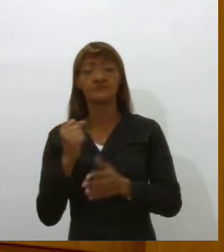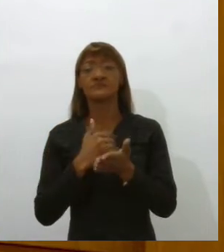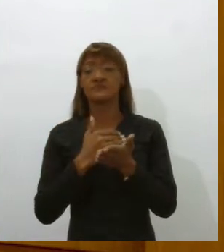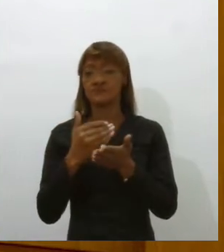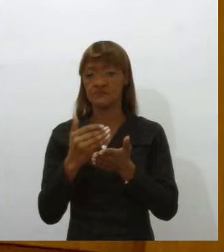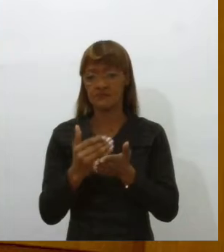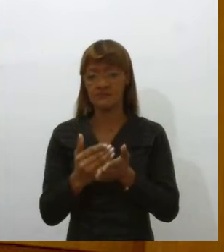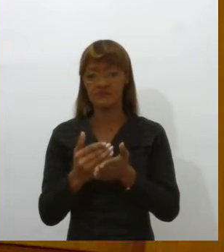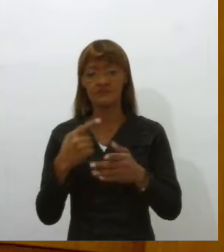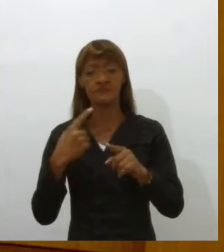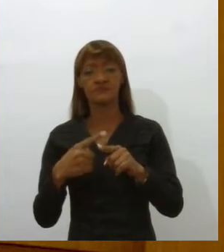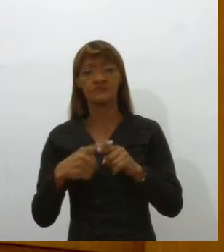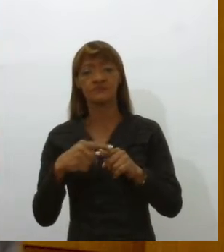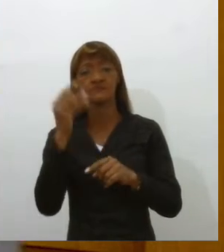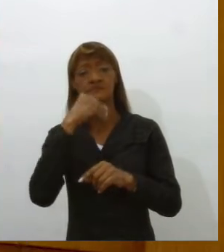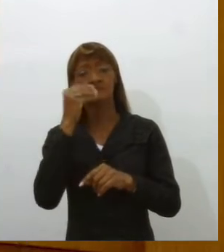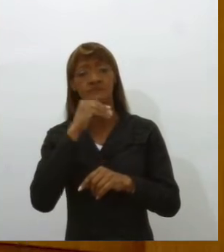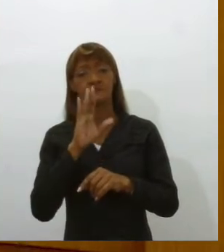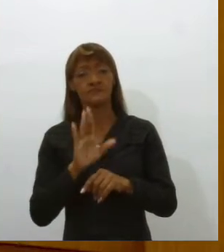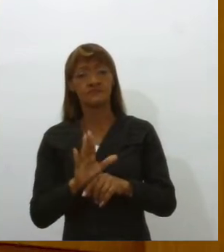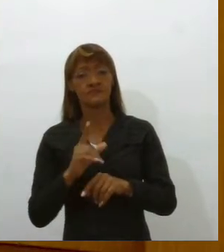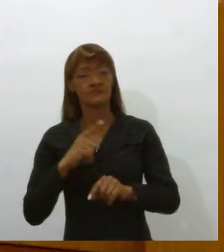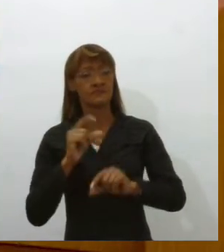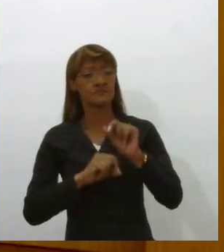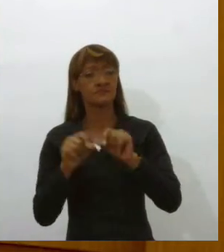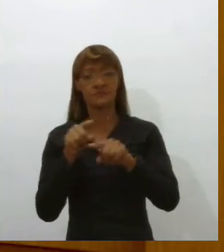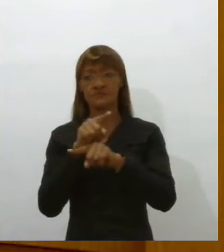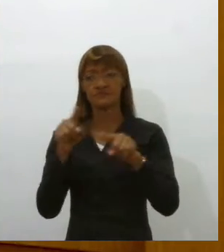fragilidade e pela especulação imobiliária, quando você não tem regras